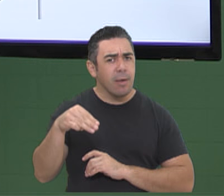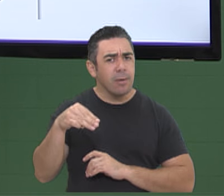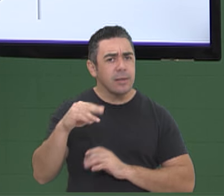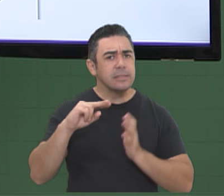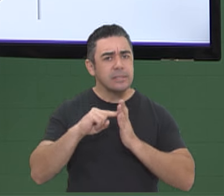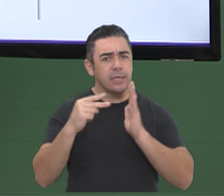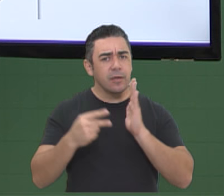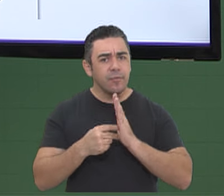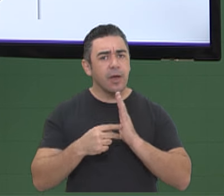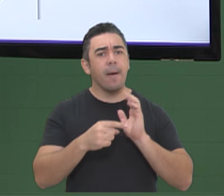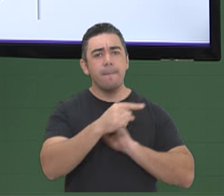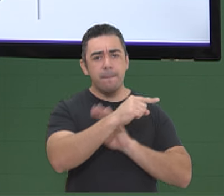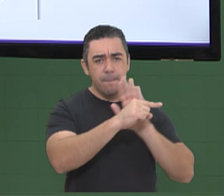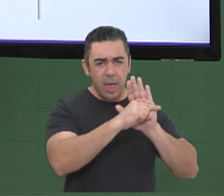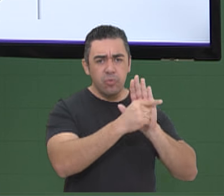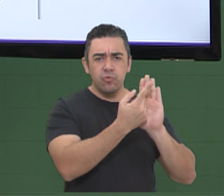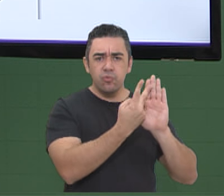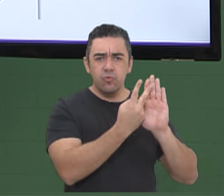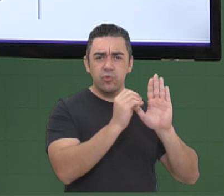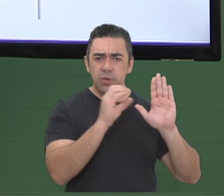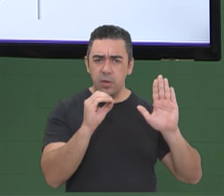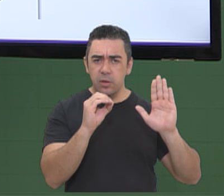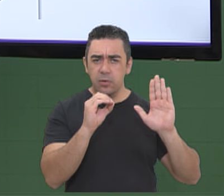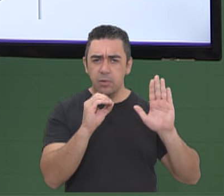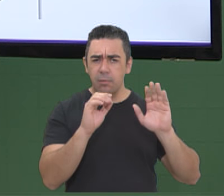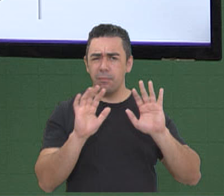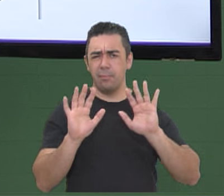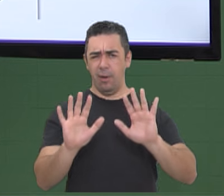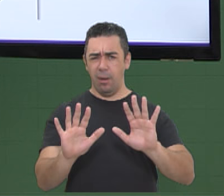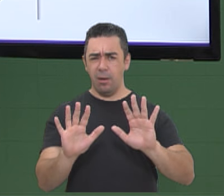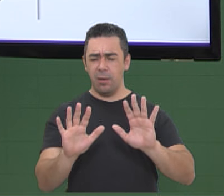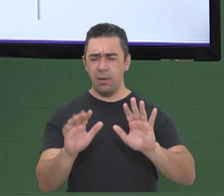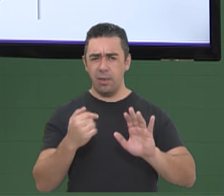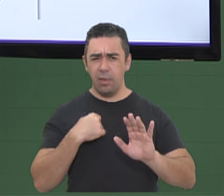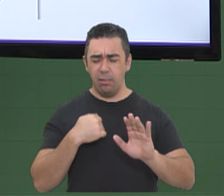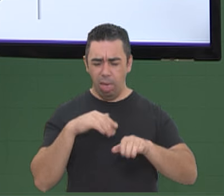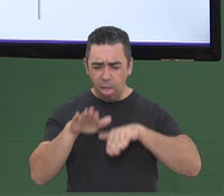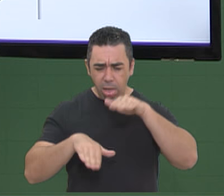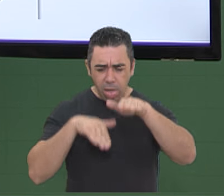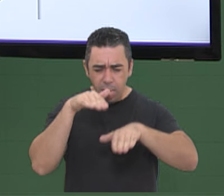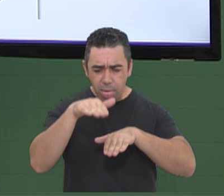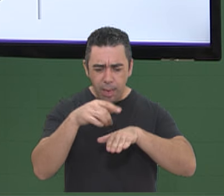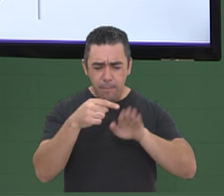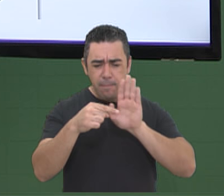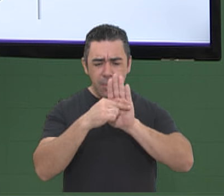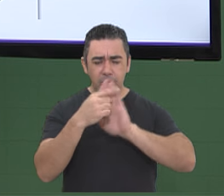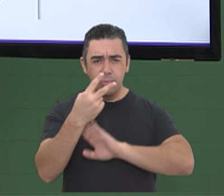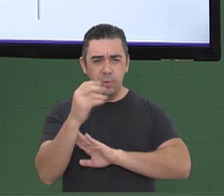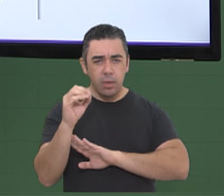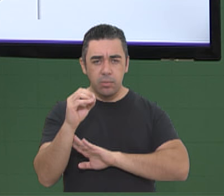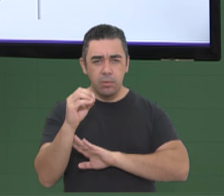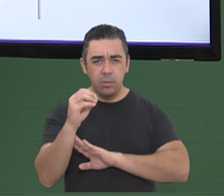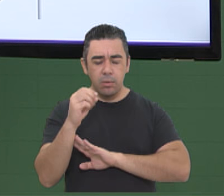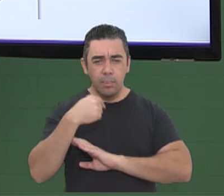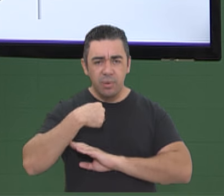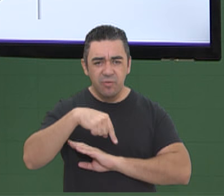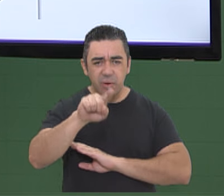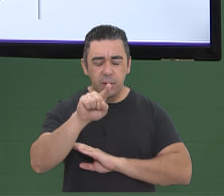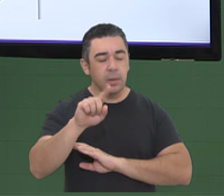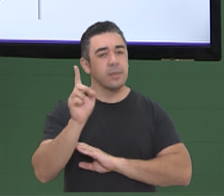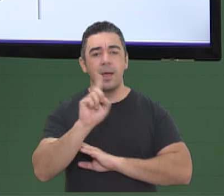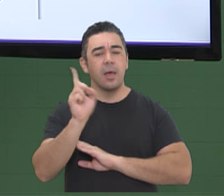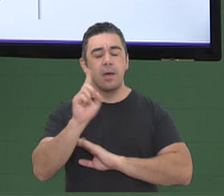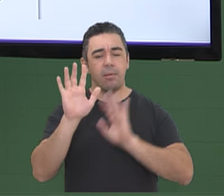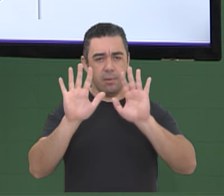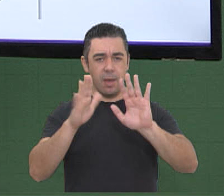fosse menos 200 quilômetros. Mas, prof, eu nunca andei menos 200 quilômetros. Não, gente, esse menos está mostrando